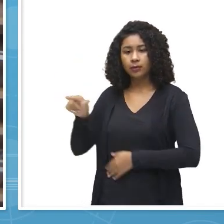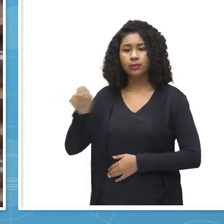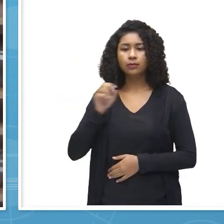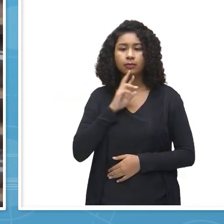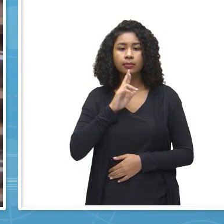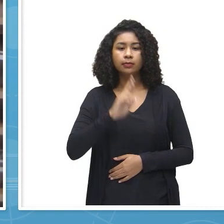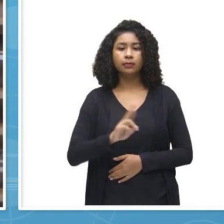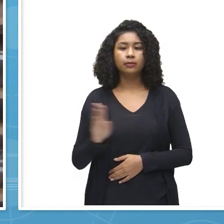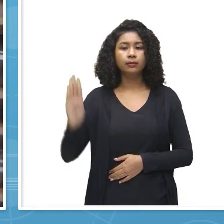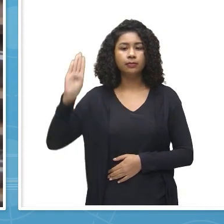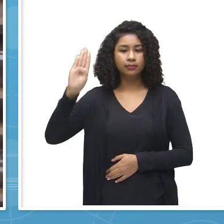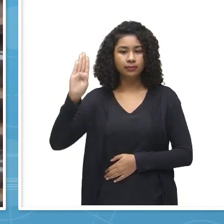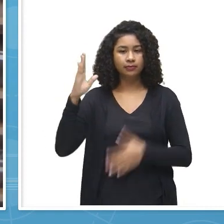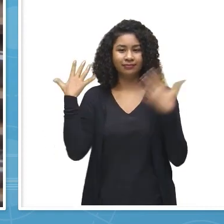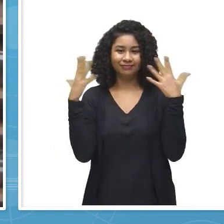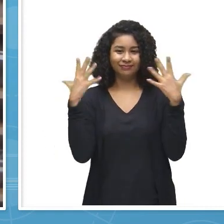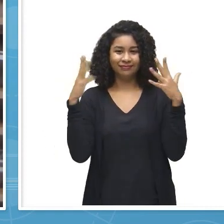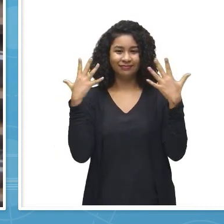Parabéns, Adriele.